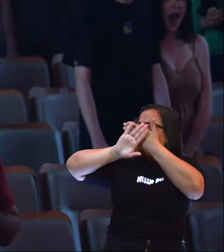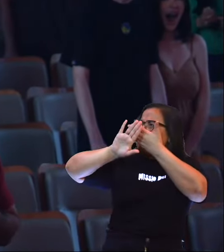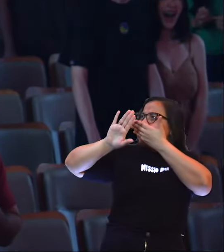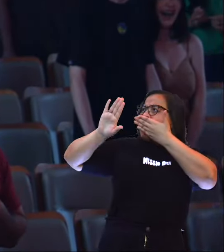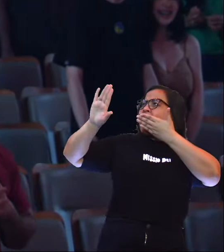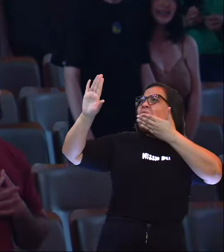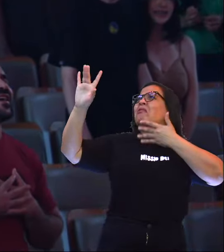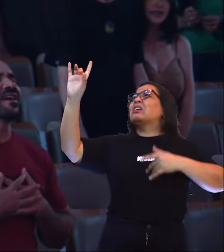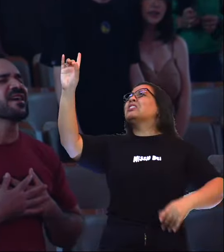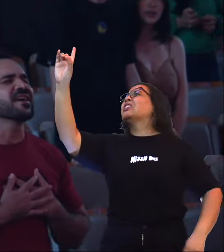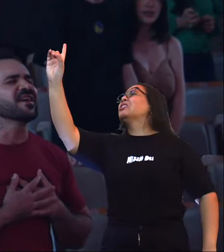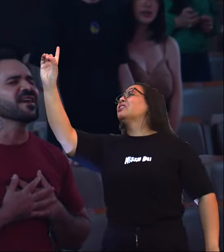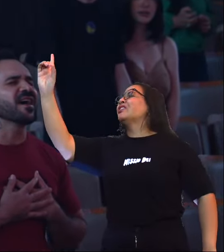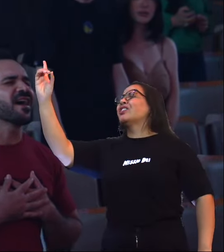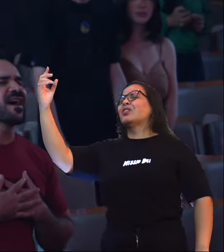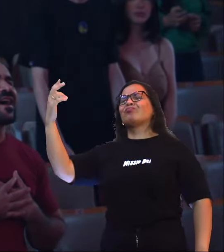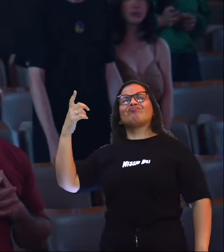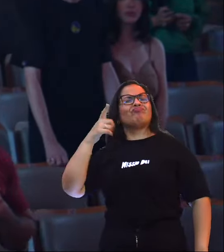1000